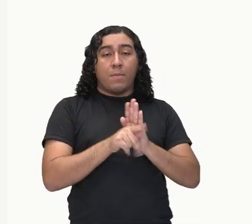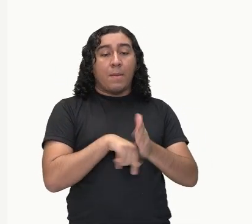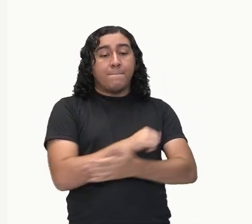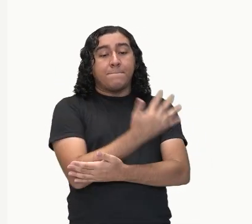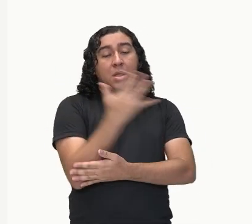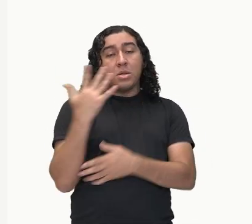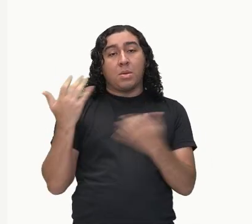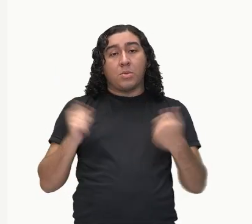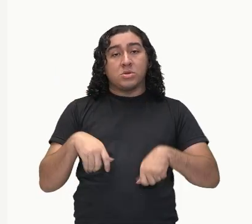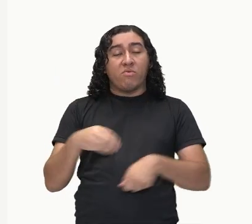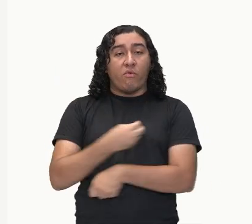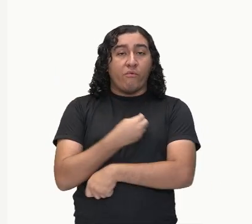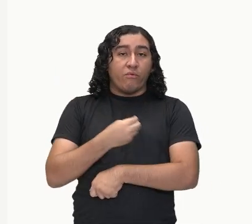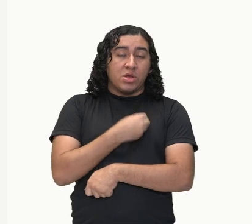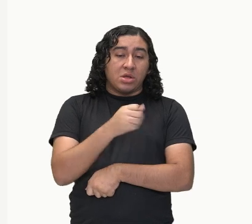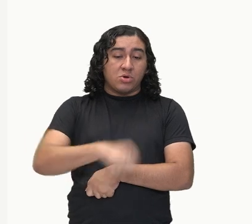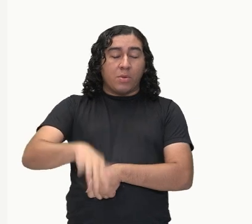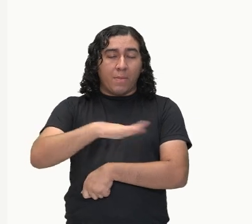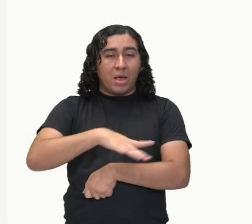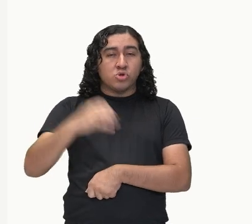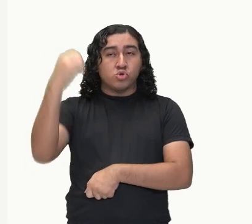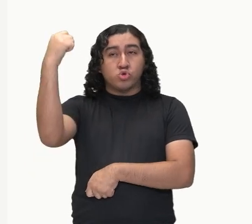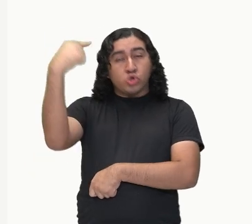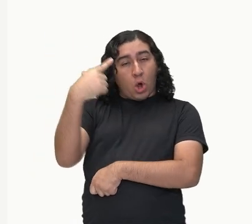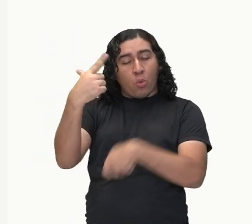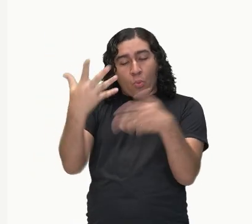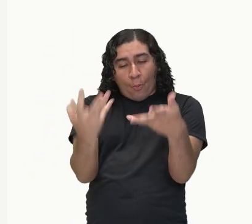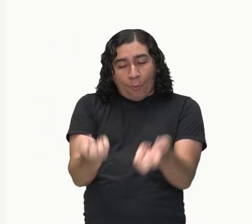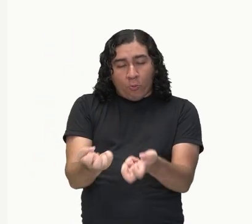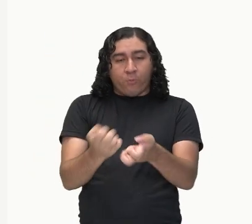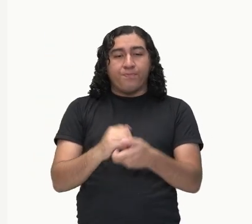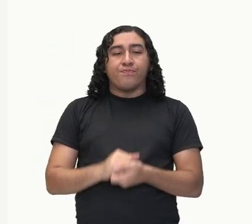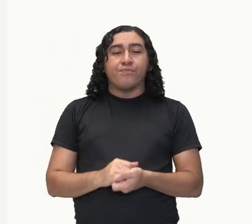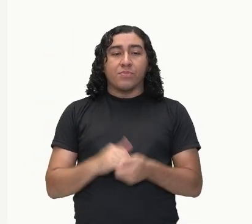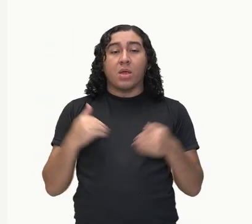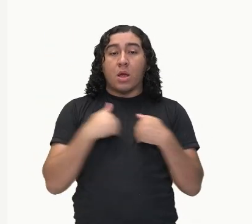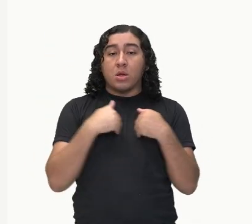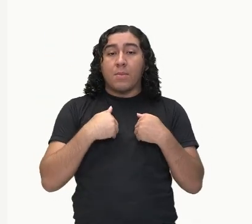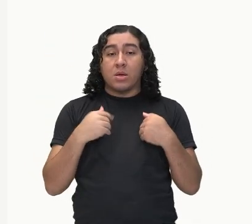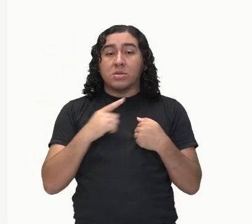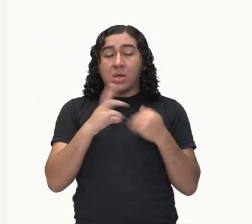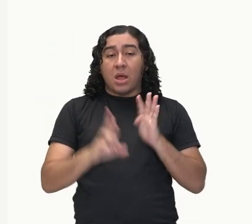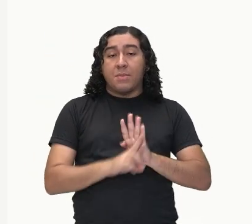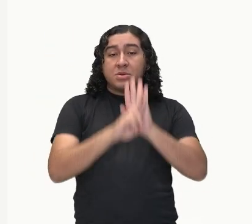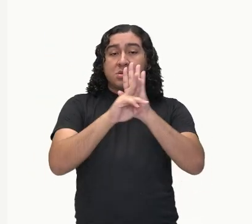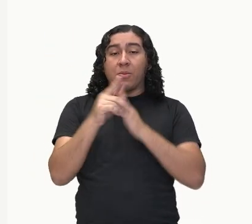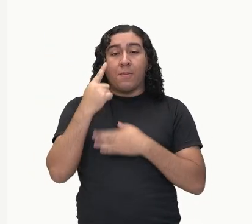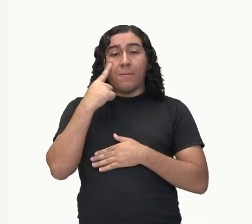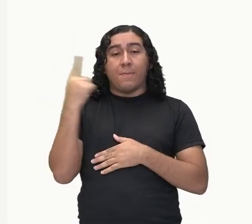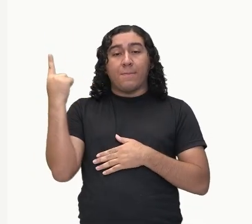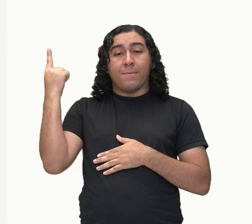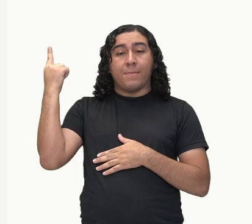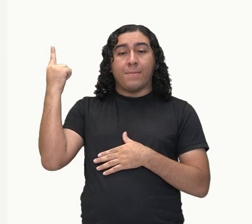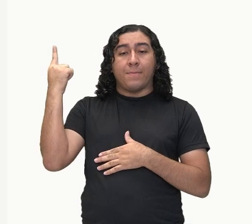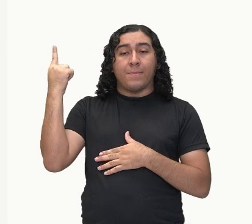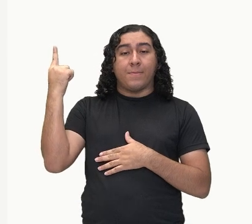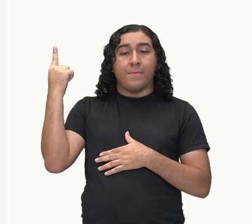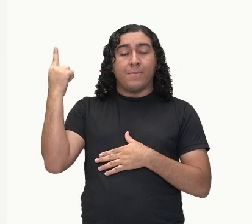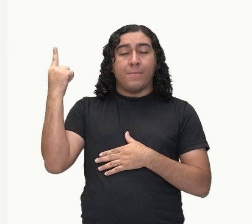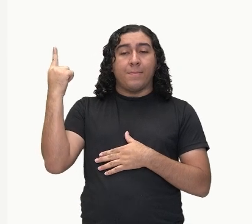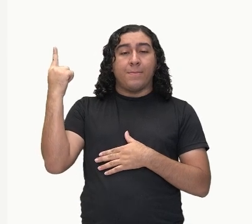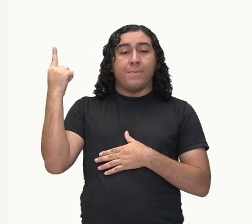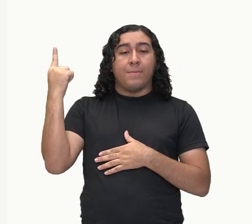a secas e plantas suculentas. Fauna, nós temos aí uma representação de camelos, de lagartos, cobras,